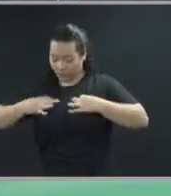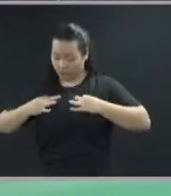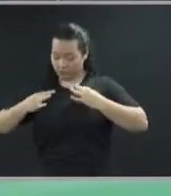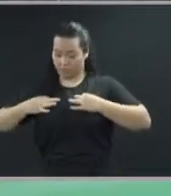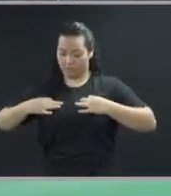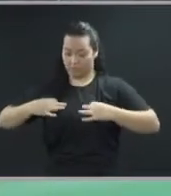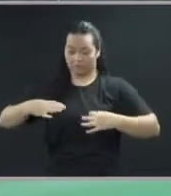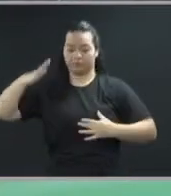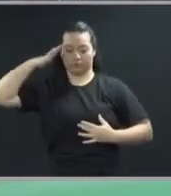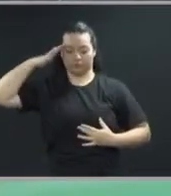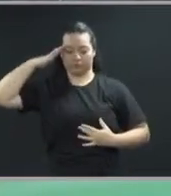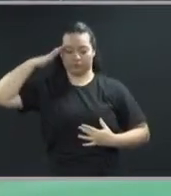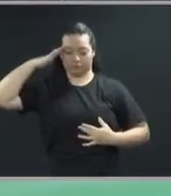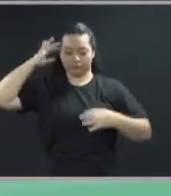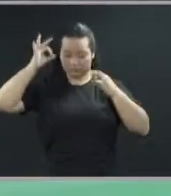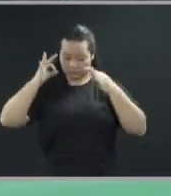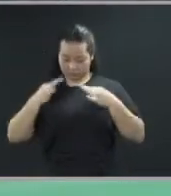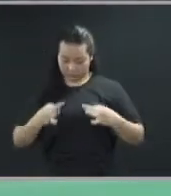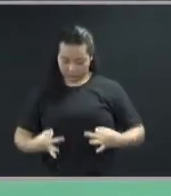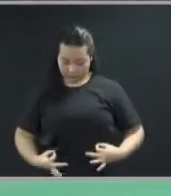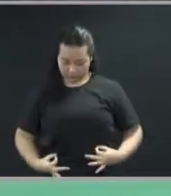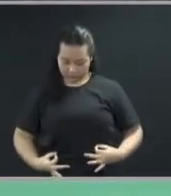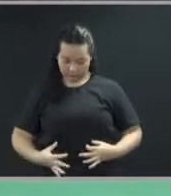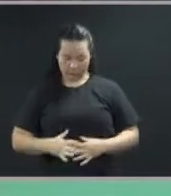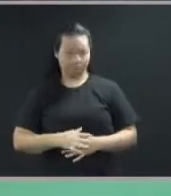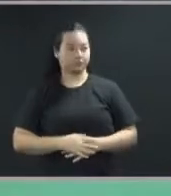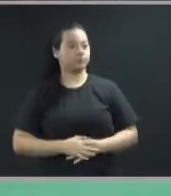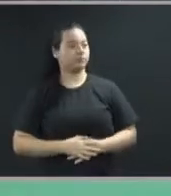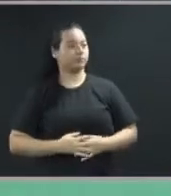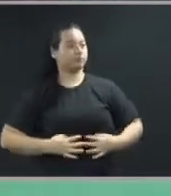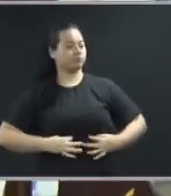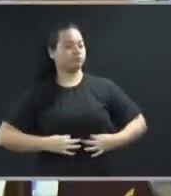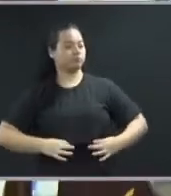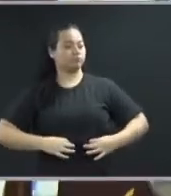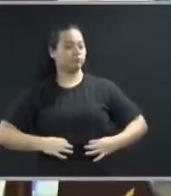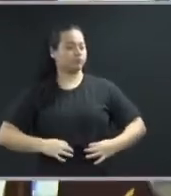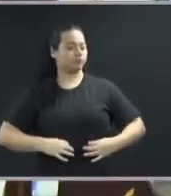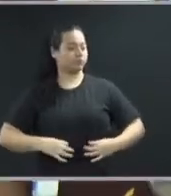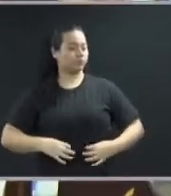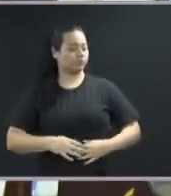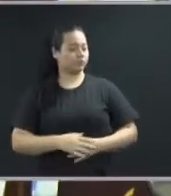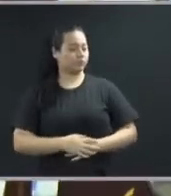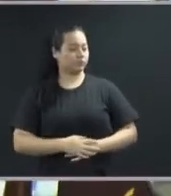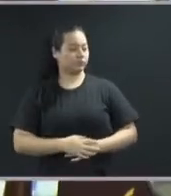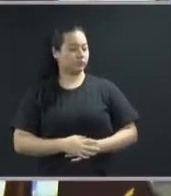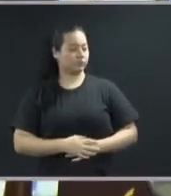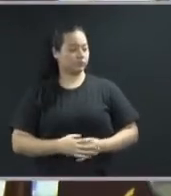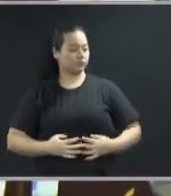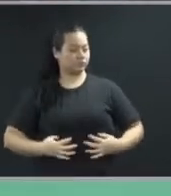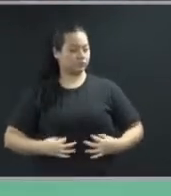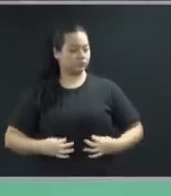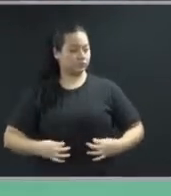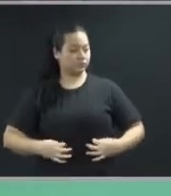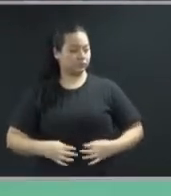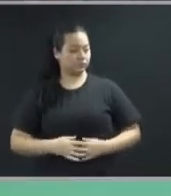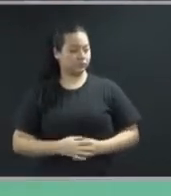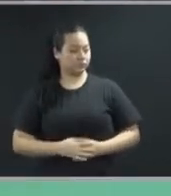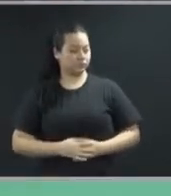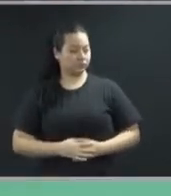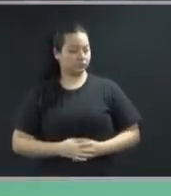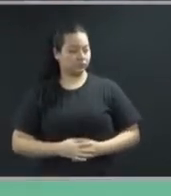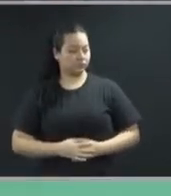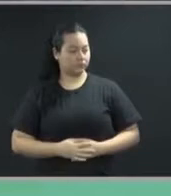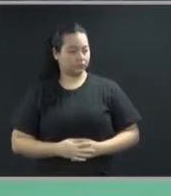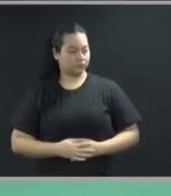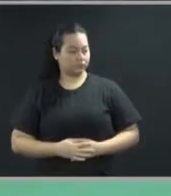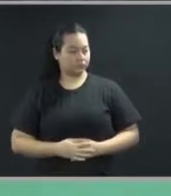na aeronáutica. E aí, quando chegou o dia, toda a tropa lá, mais de 300 homens lá, na, Aí o comandante